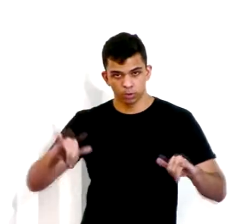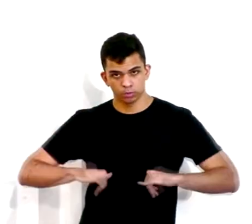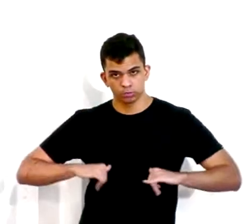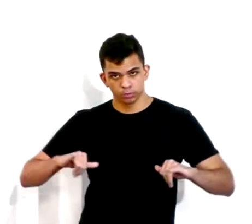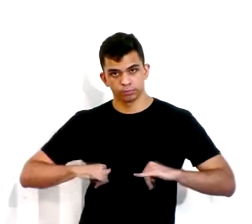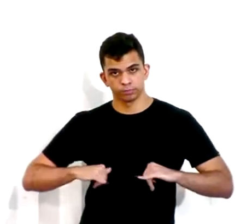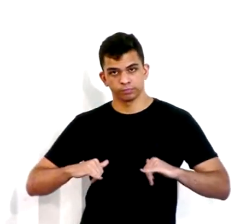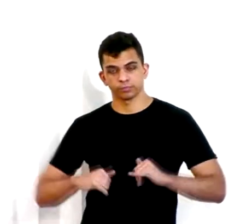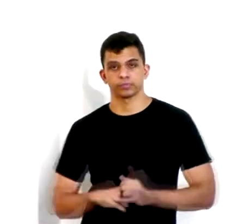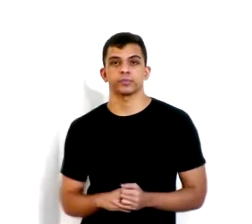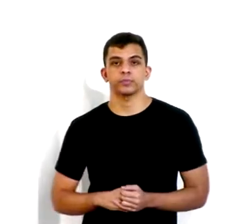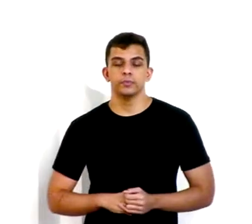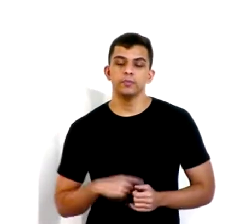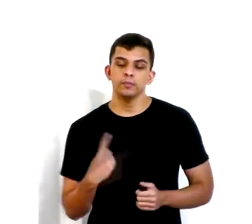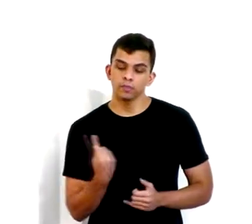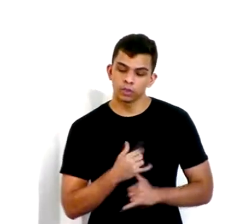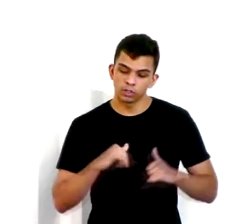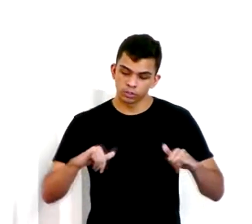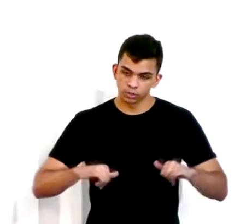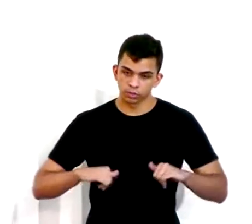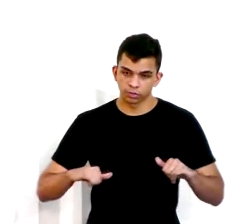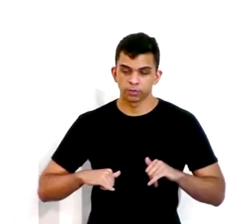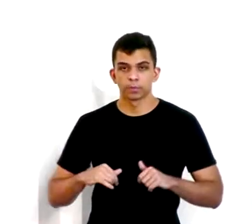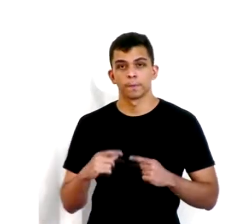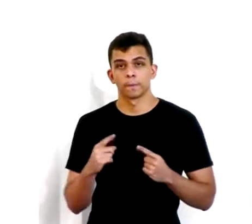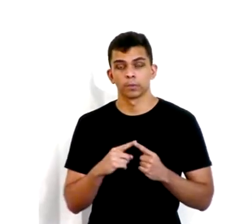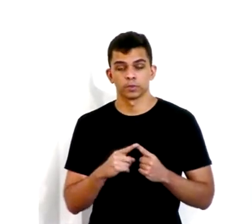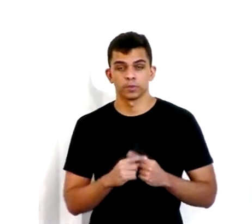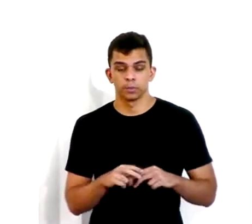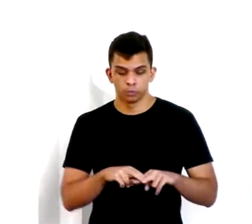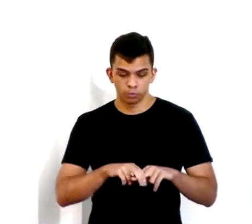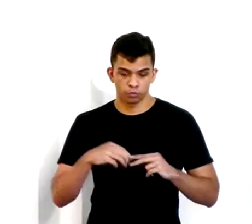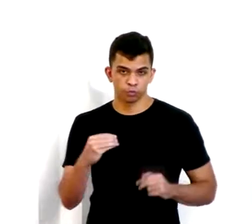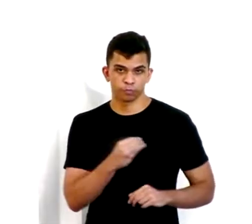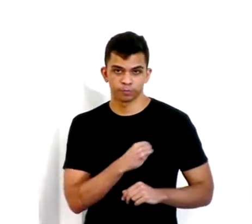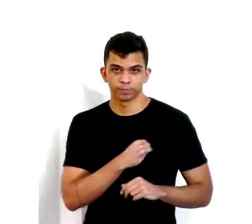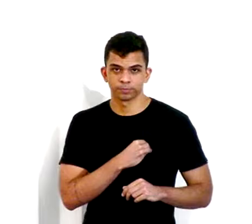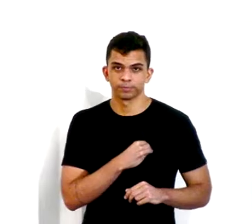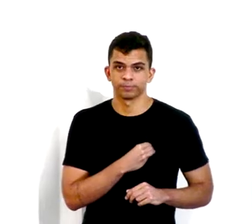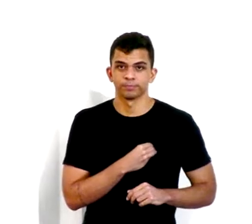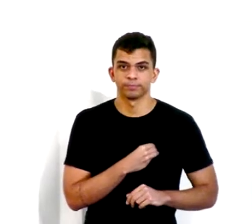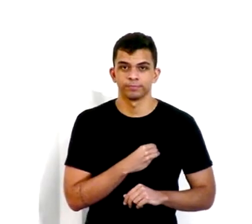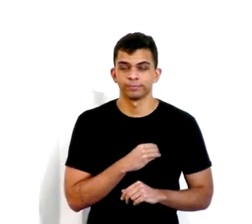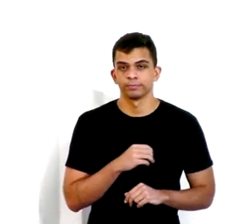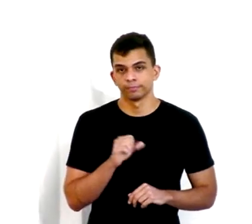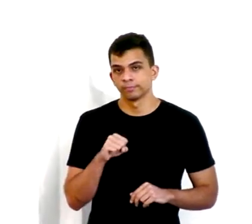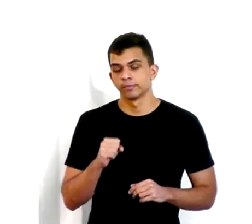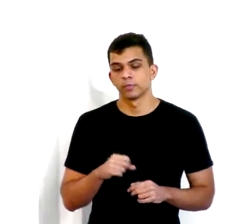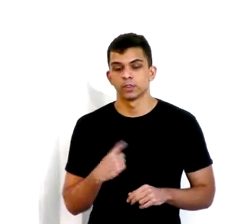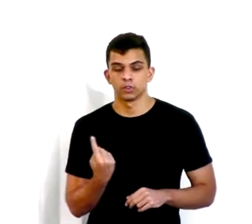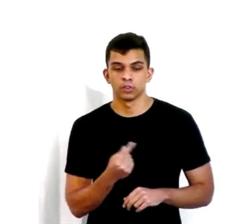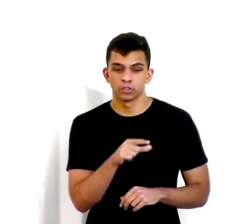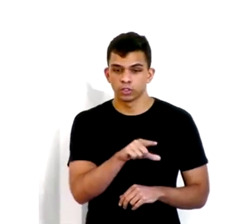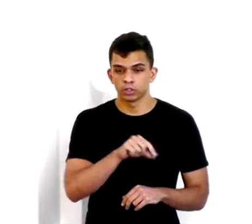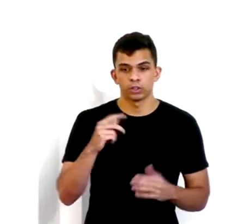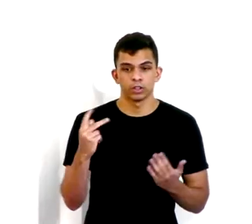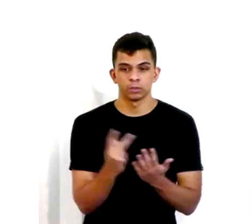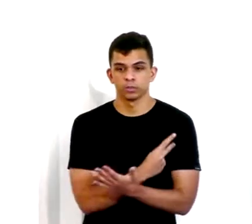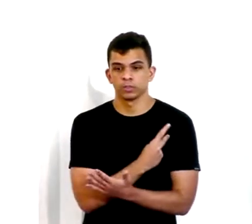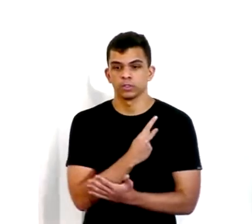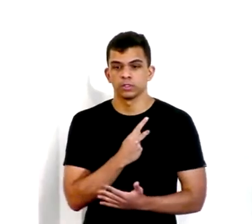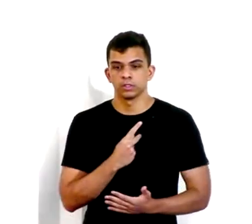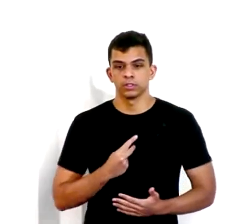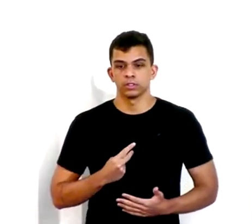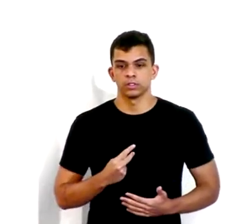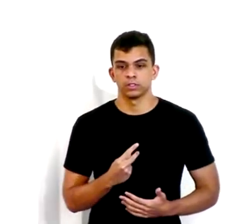que podemos sofrer em consequência do pecado. Sim, nós podemos sofrer pelas escolhas erradas